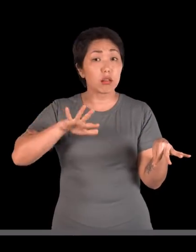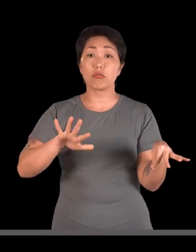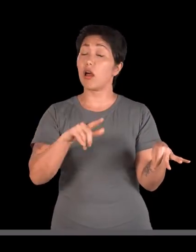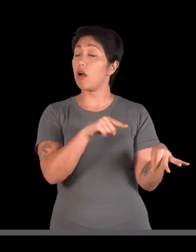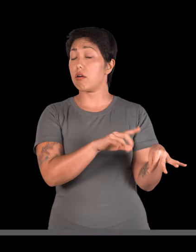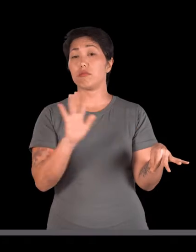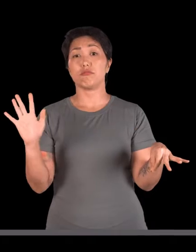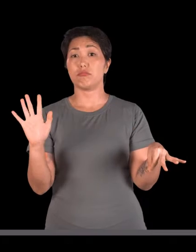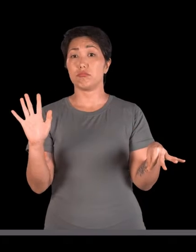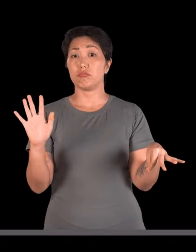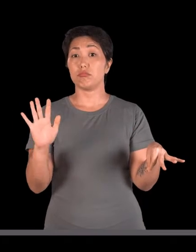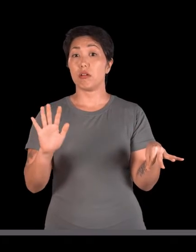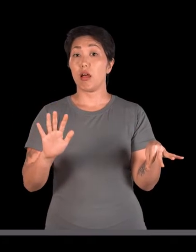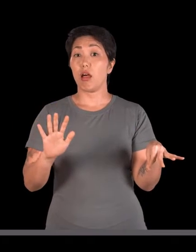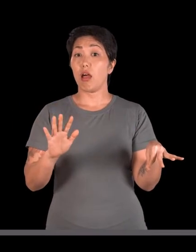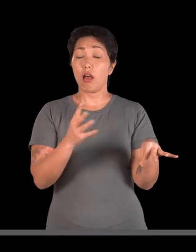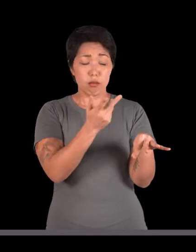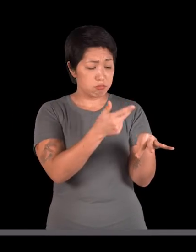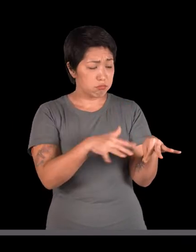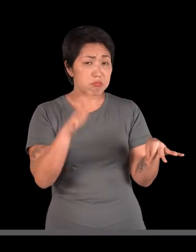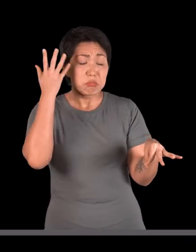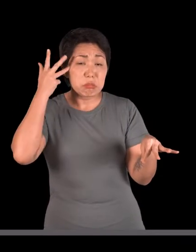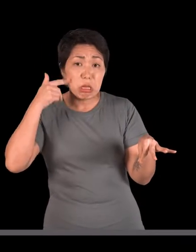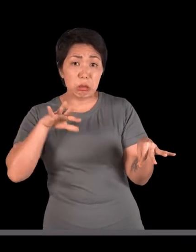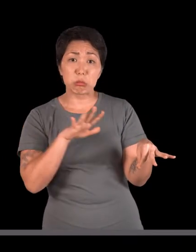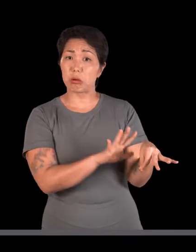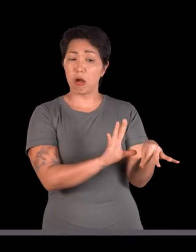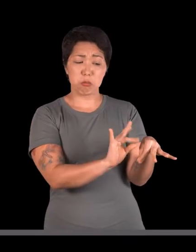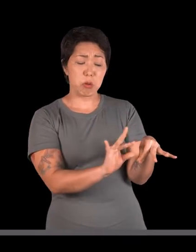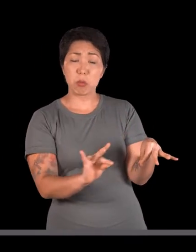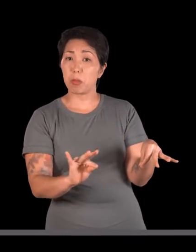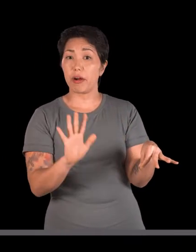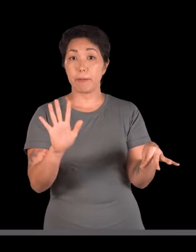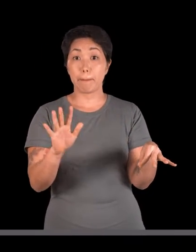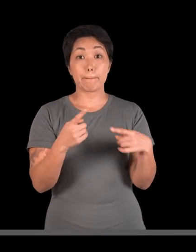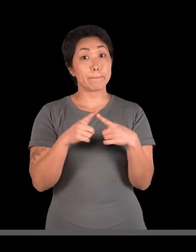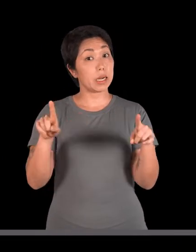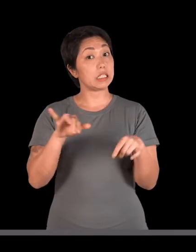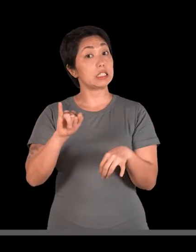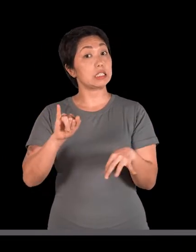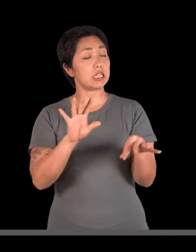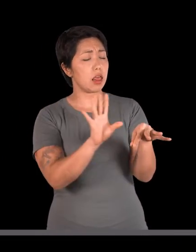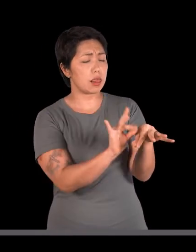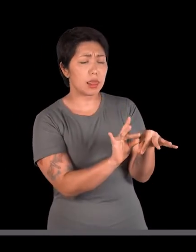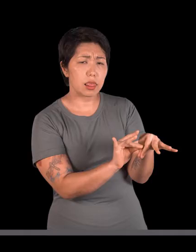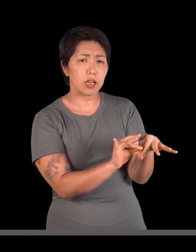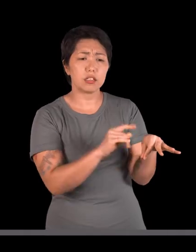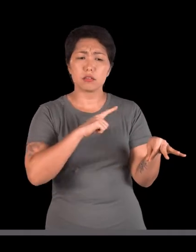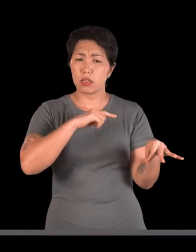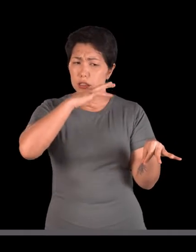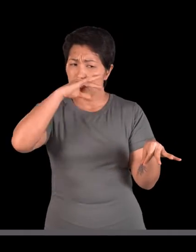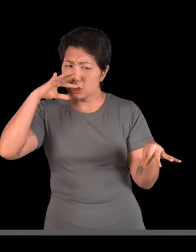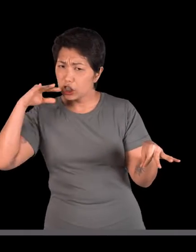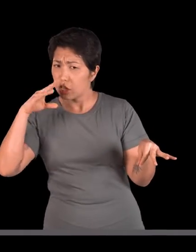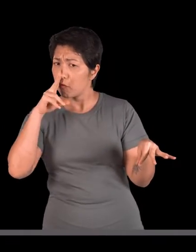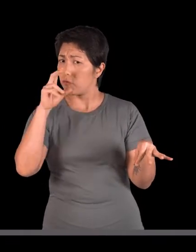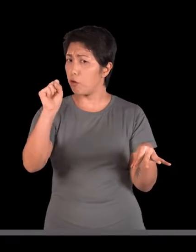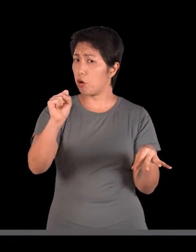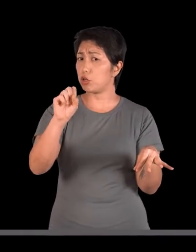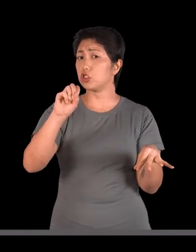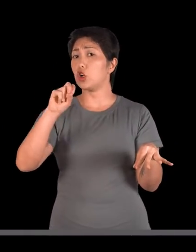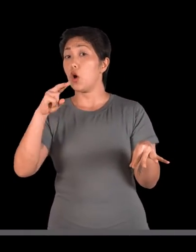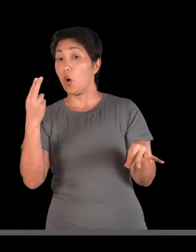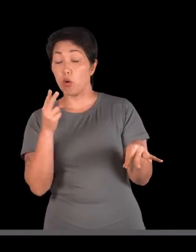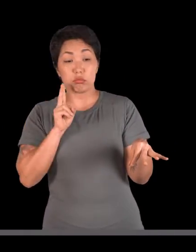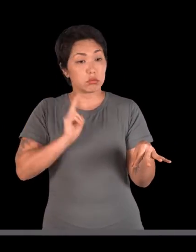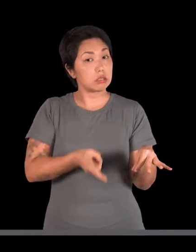eles são naturais. É um fluido natural que a própria vagina produz ali. Mas se tem um odor, se tem uma frequência, se